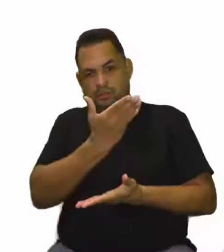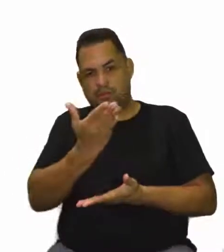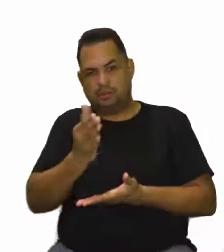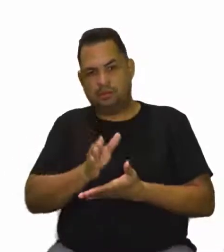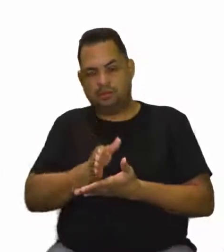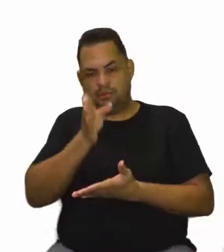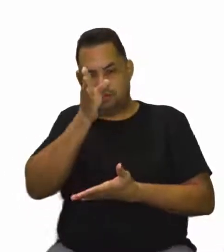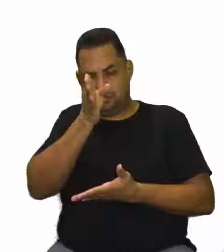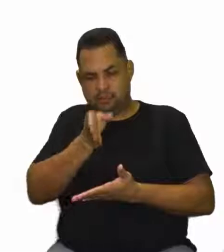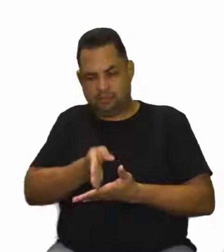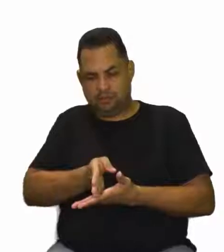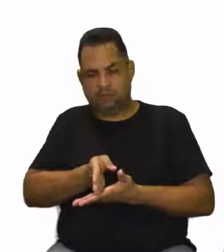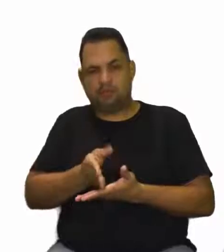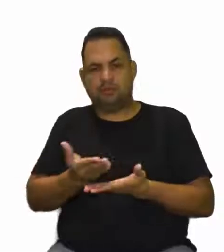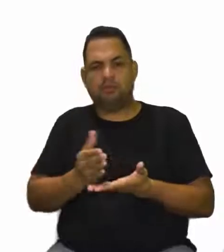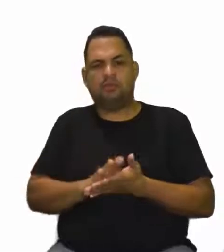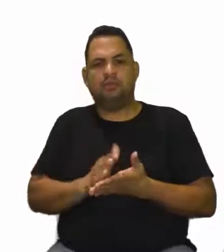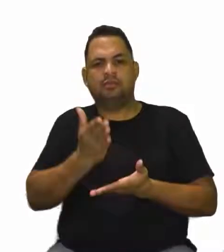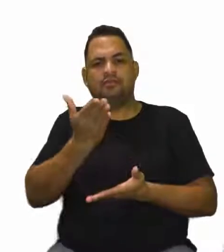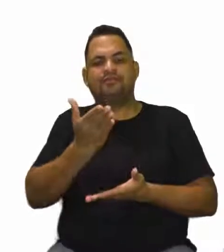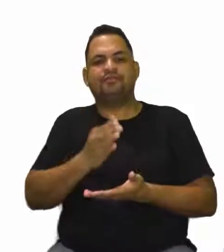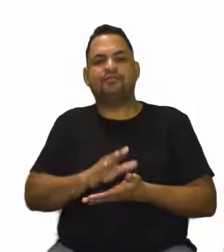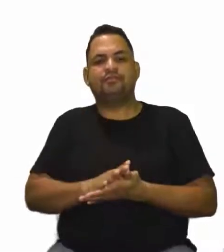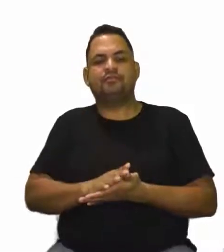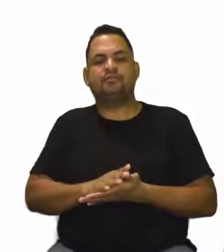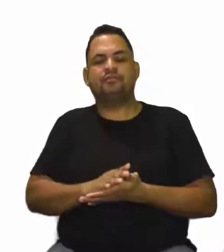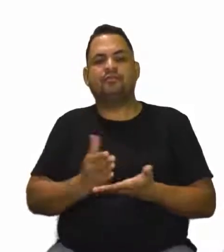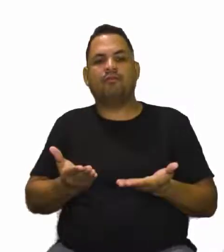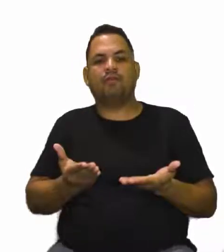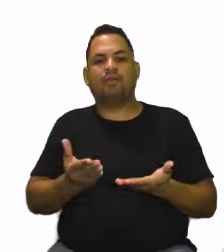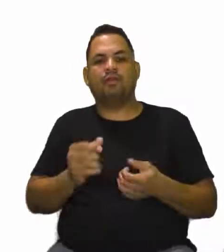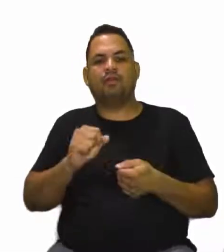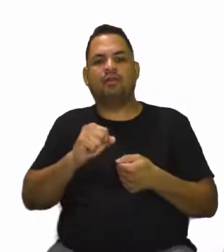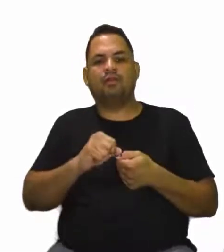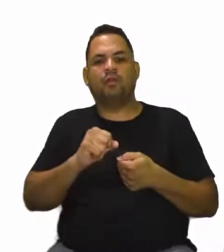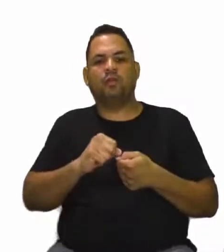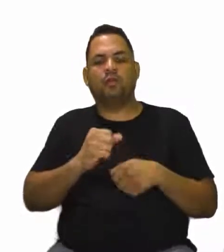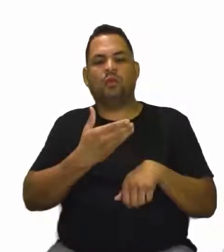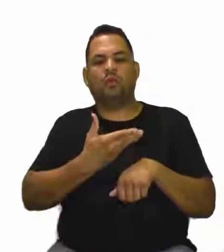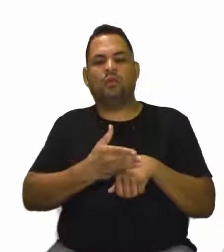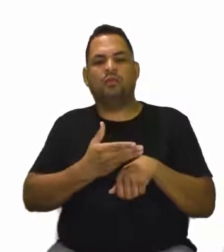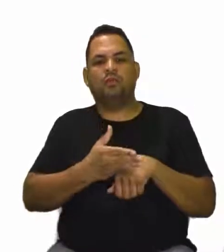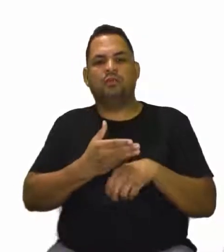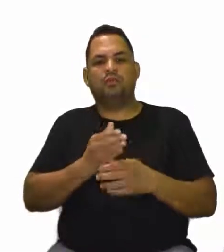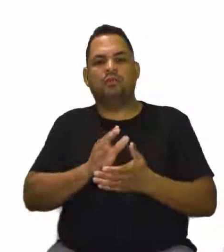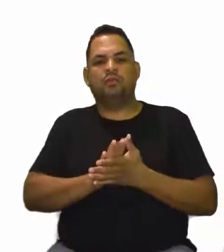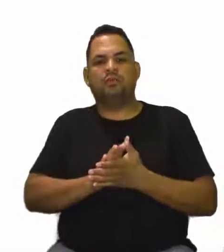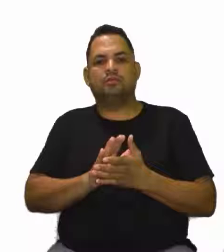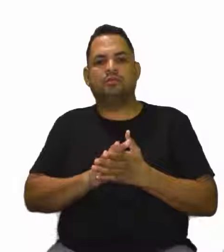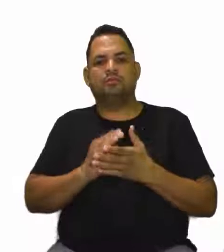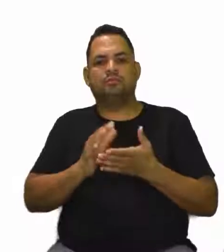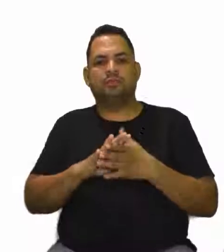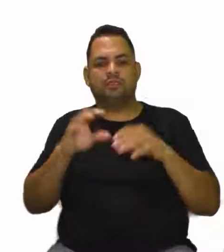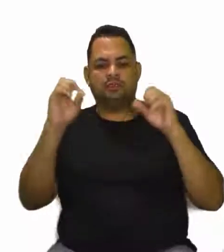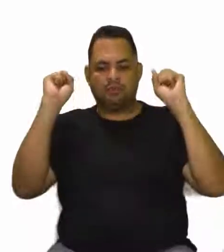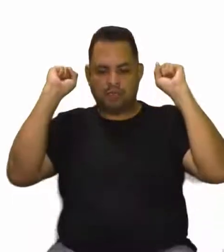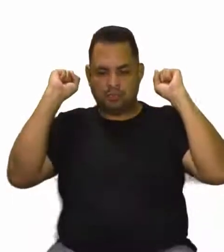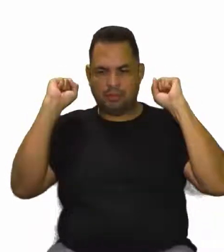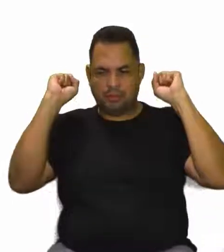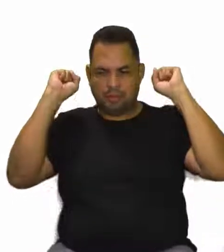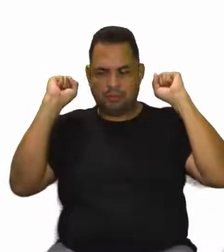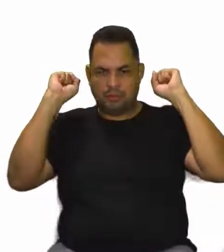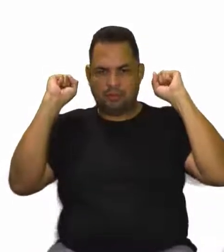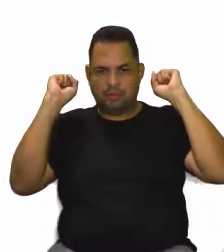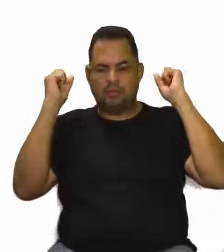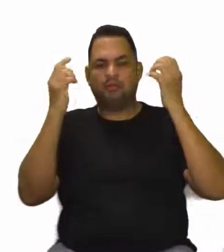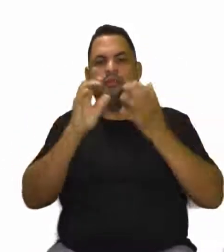alinhado. Considerando aqui que nesse caso a gente está fazendo um exercício como se ele tivesse uma barra aqui no ombro, então